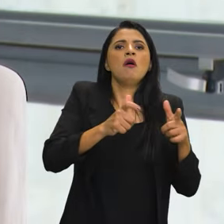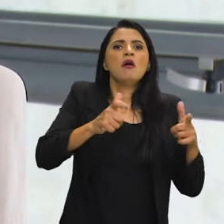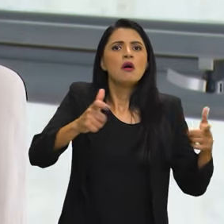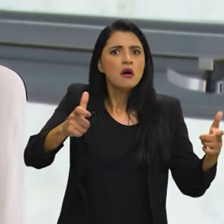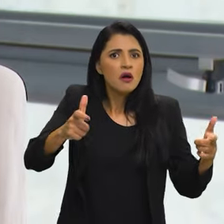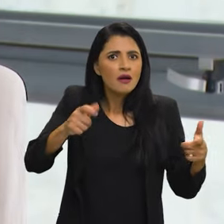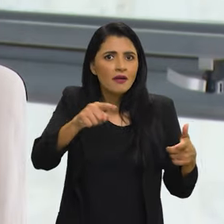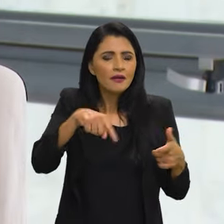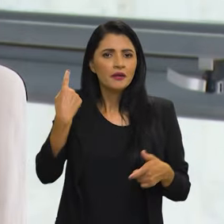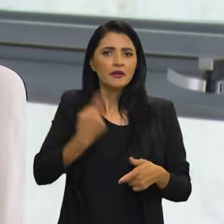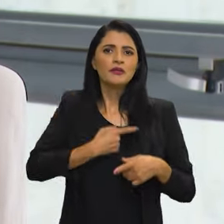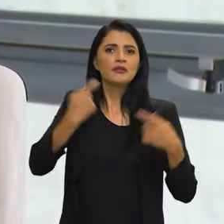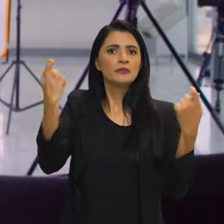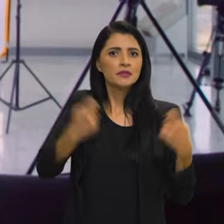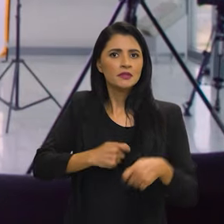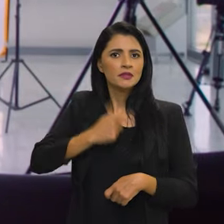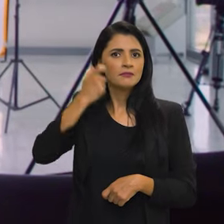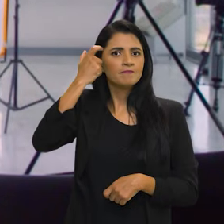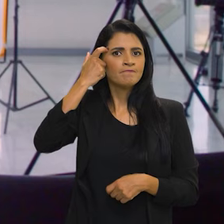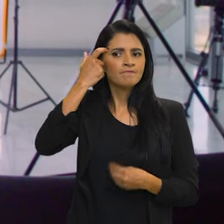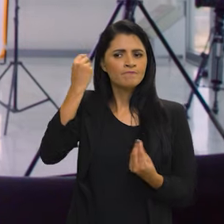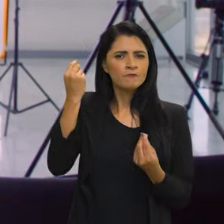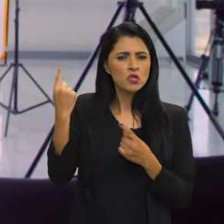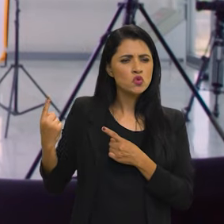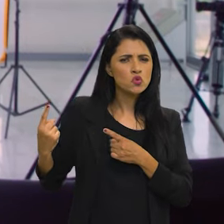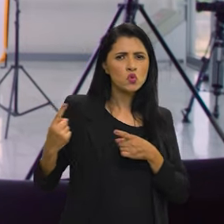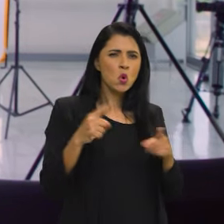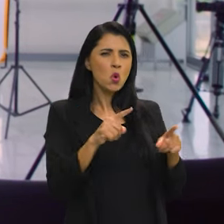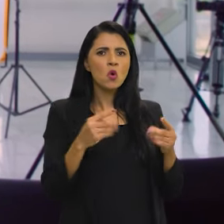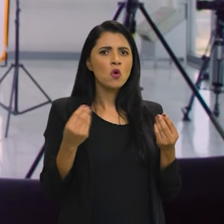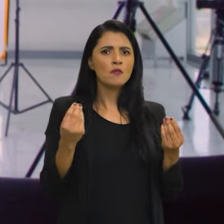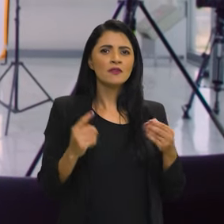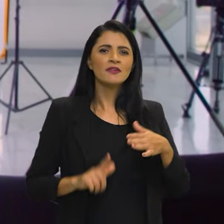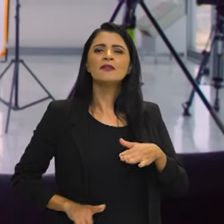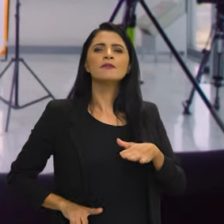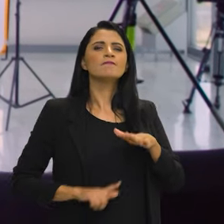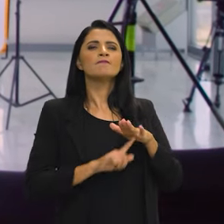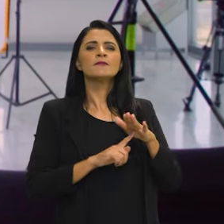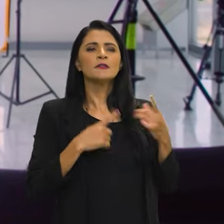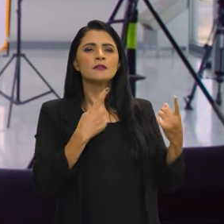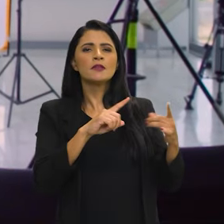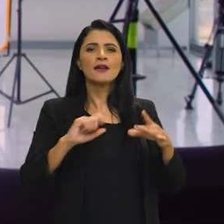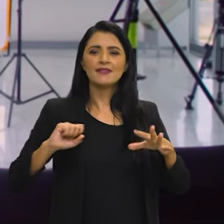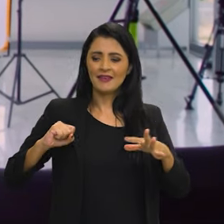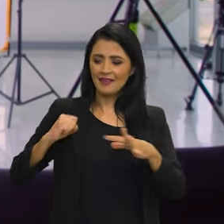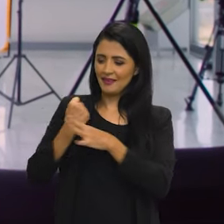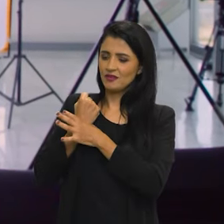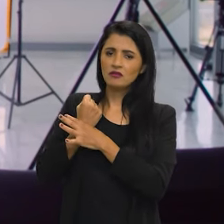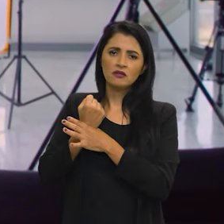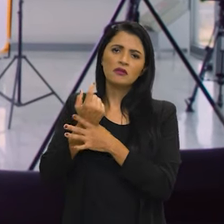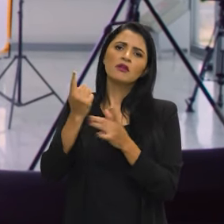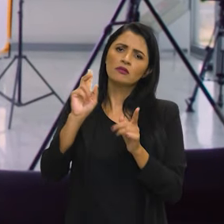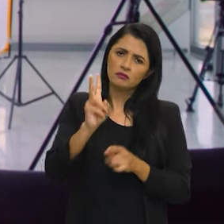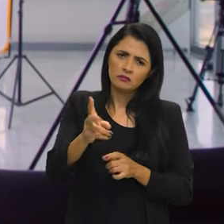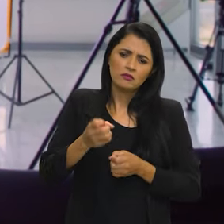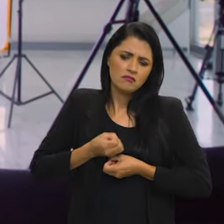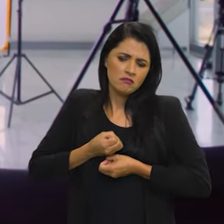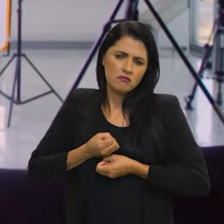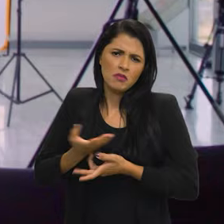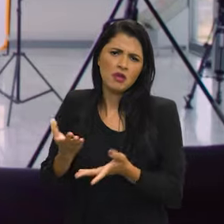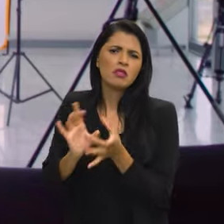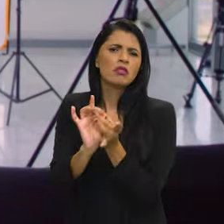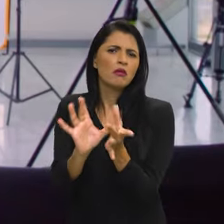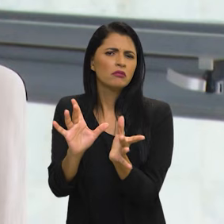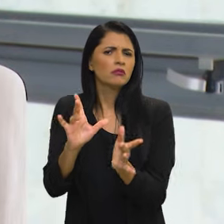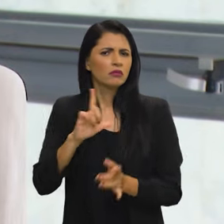proporção e nós temos que pensar como enfrentá-los no limite da garantia da liberdade de